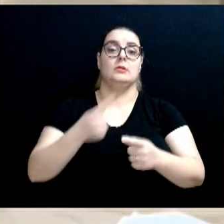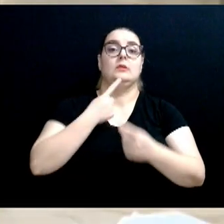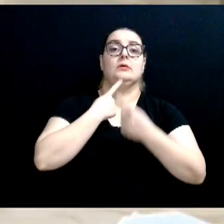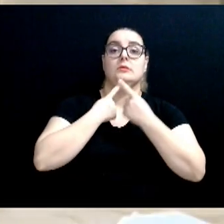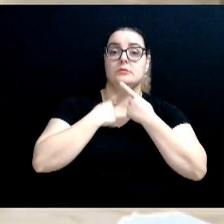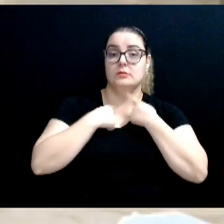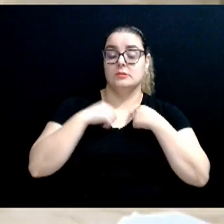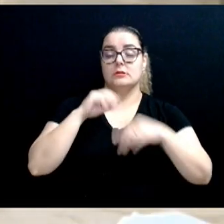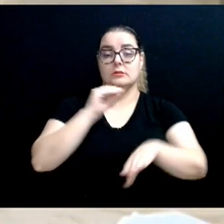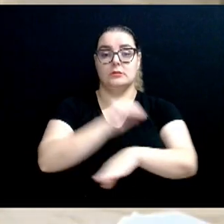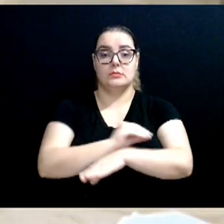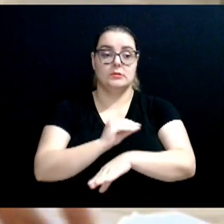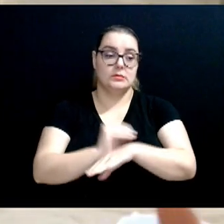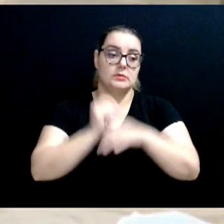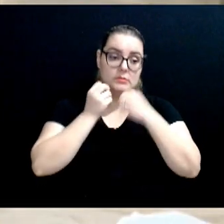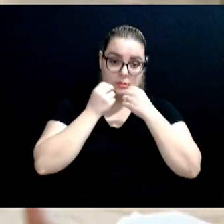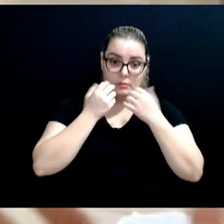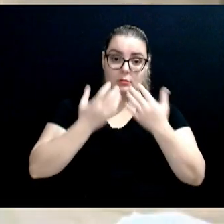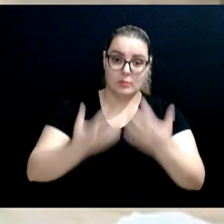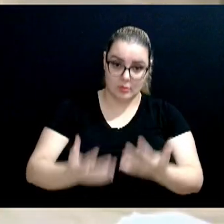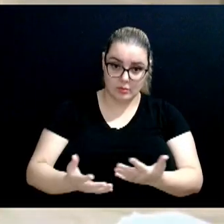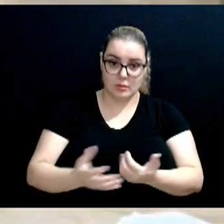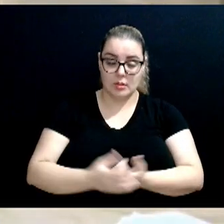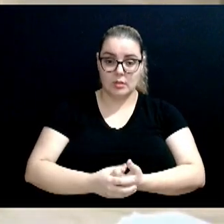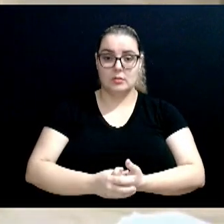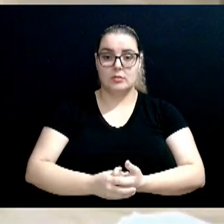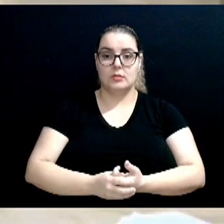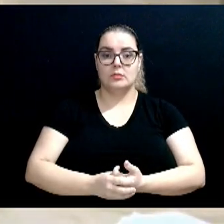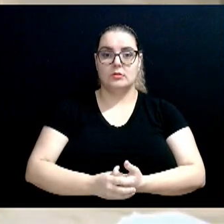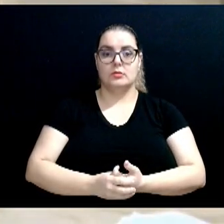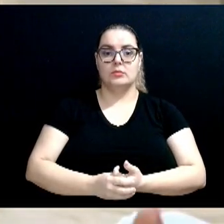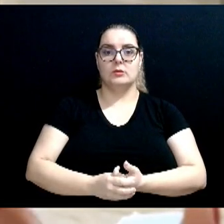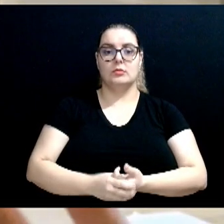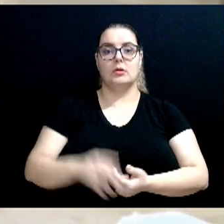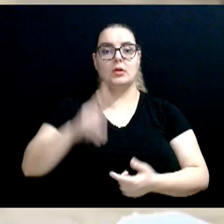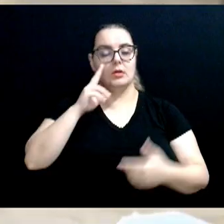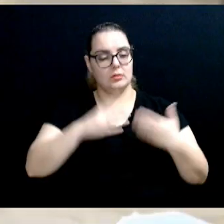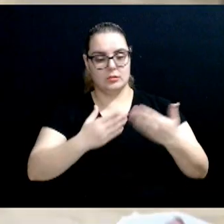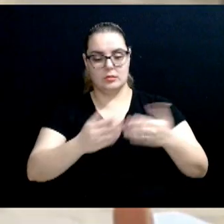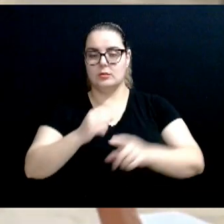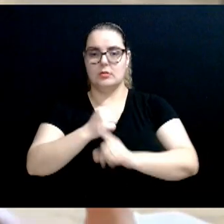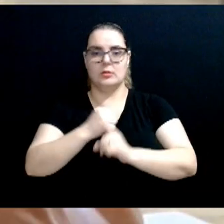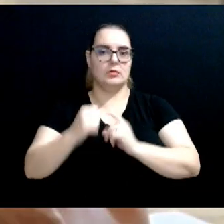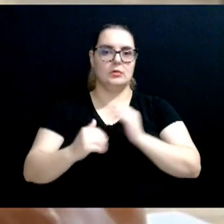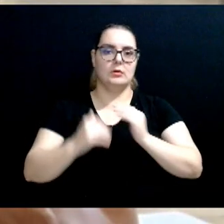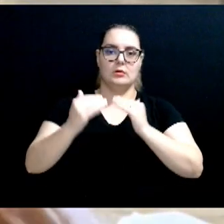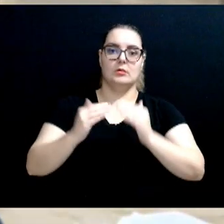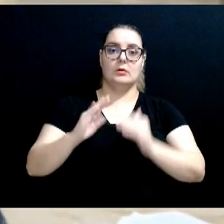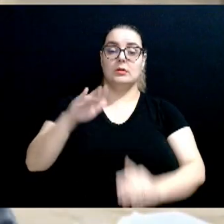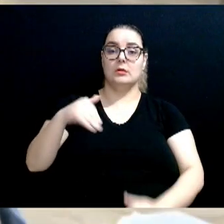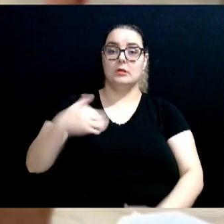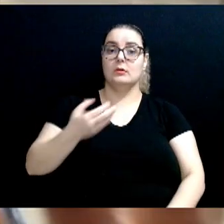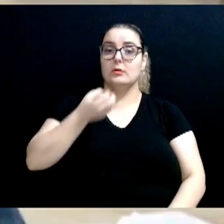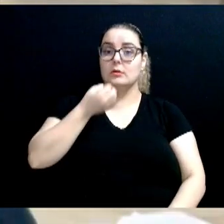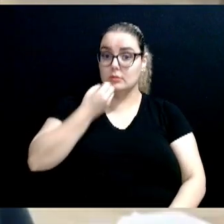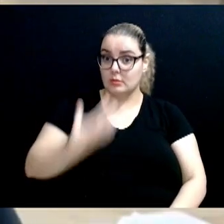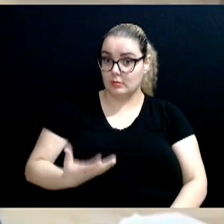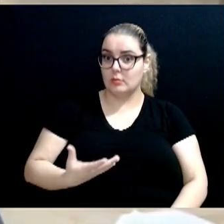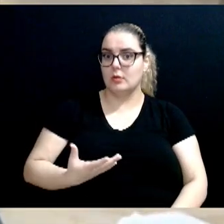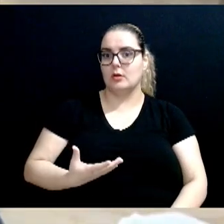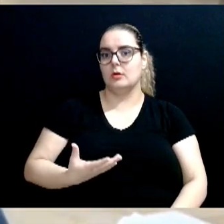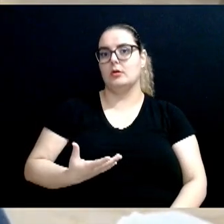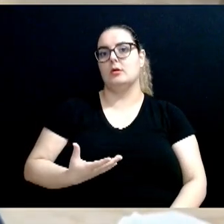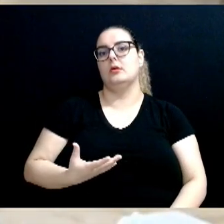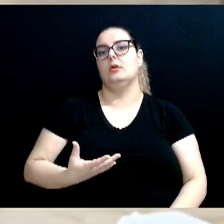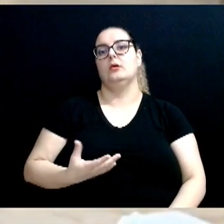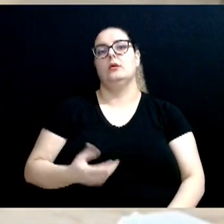boas. Né? A gente vem vendo isso na sociedade, o quanto é bom eu poder fazer o bem para o